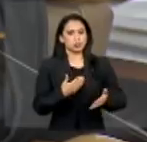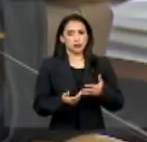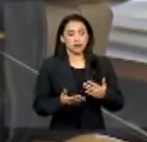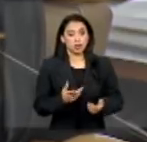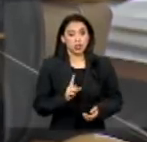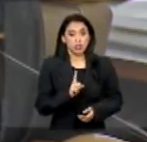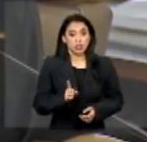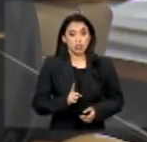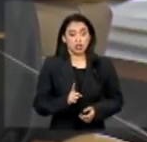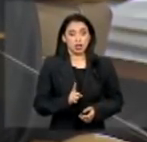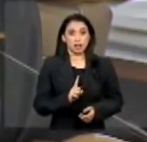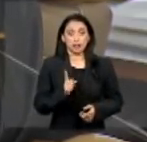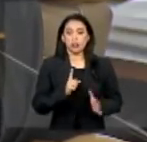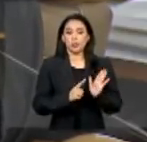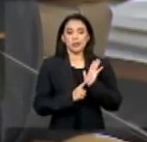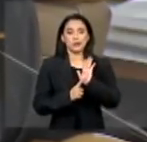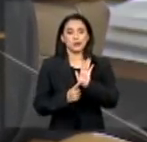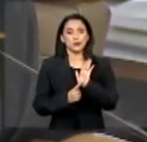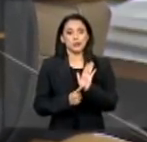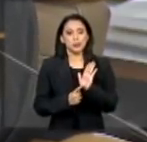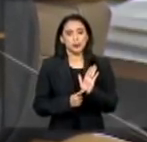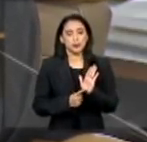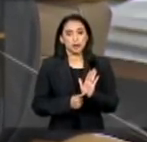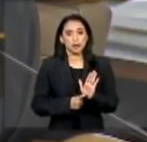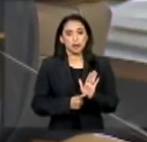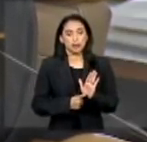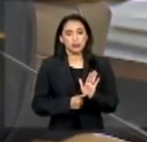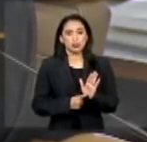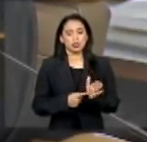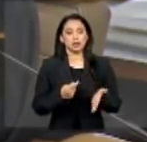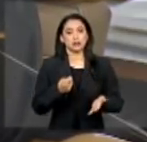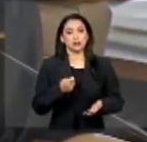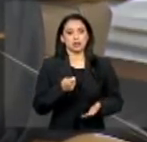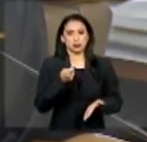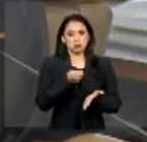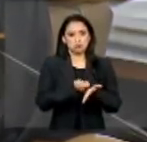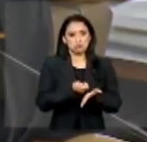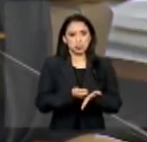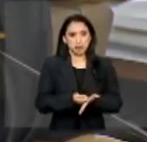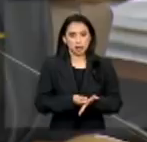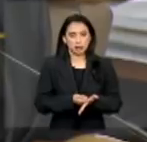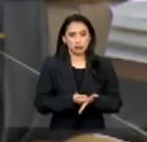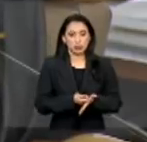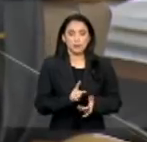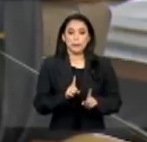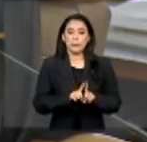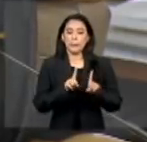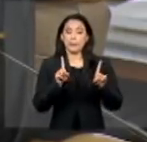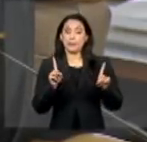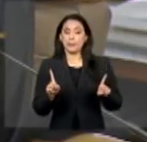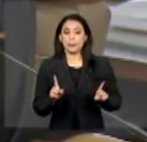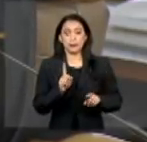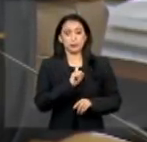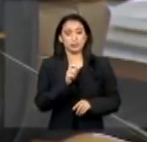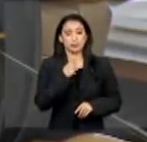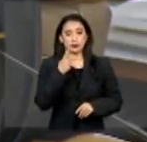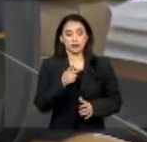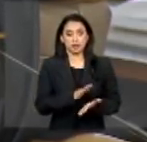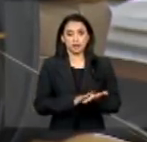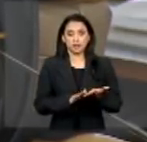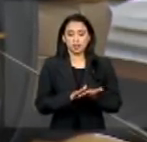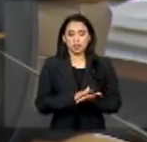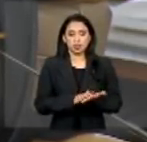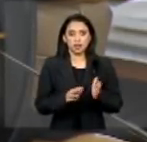não é retratado nesta impetração portanto não estamos a tratar disso mas